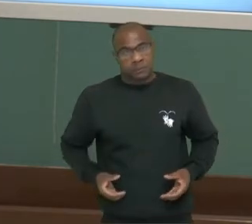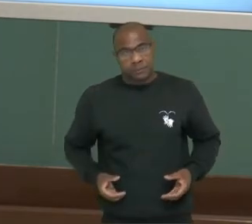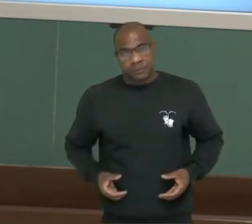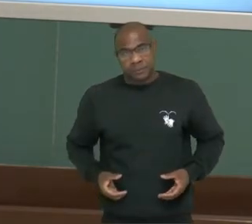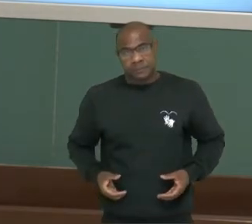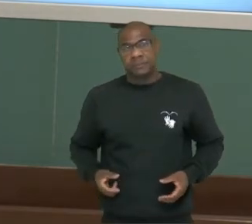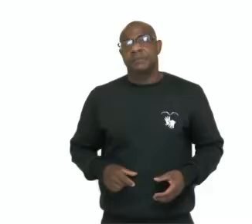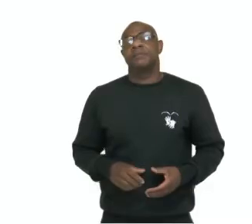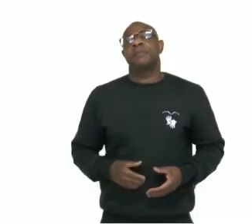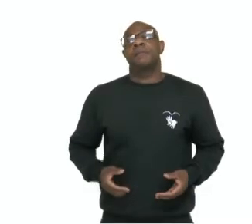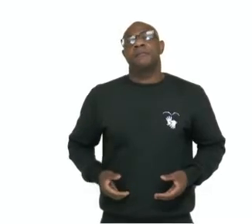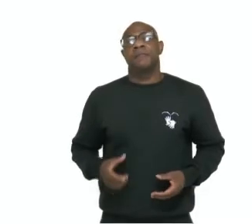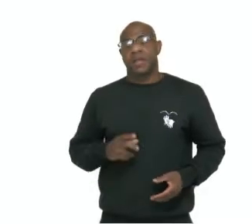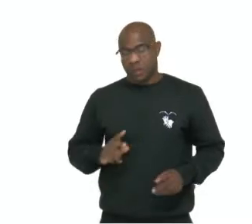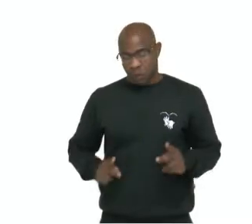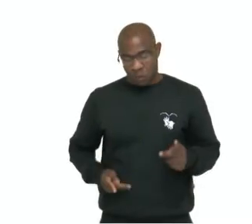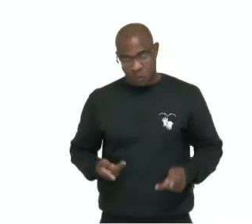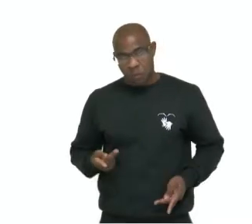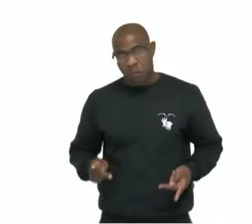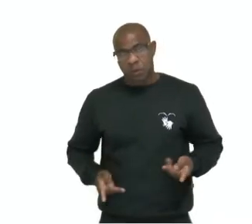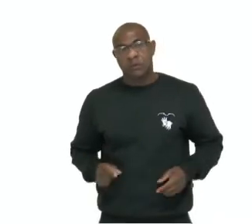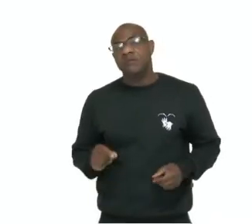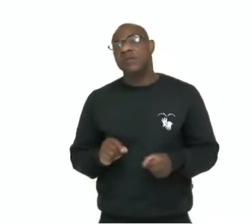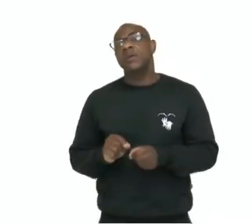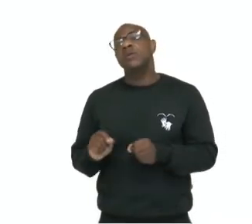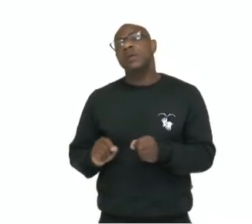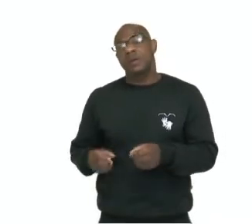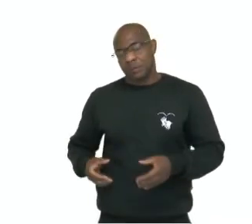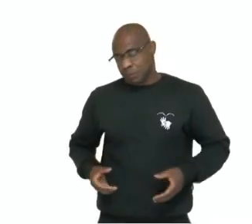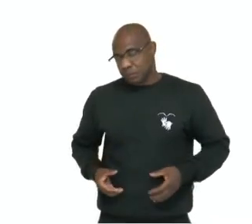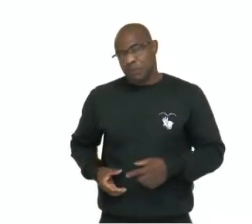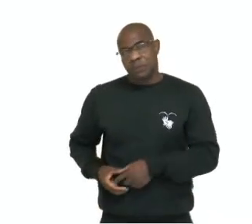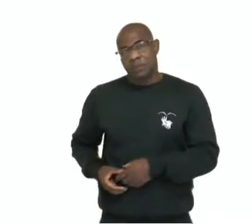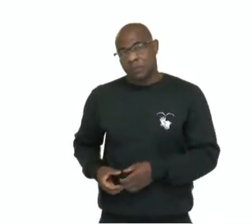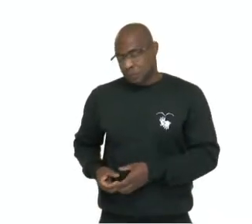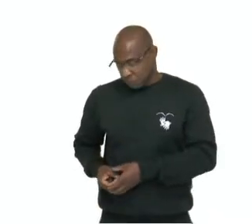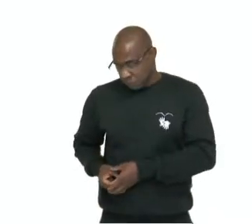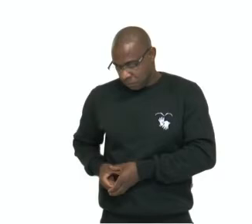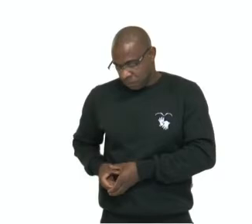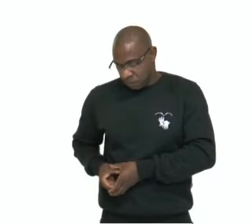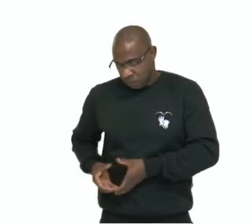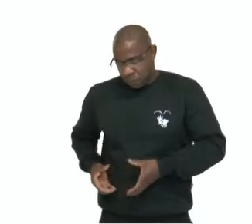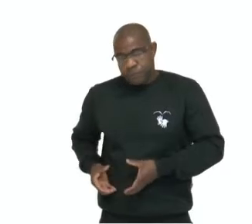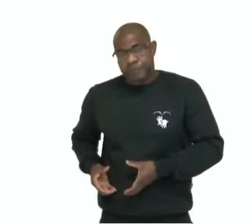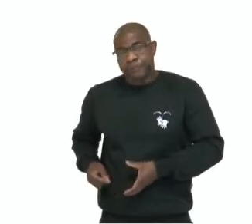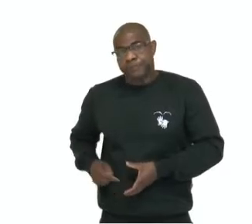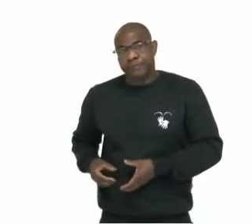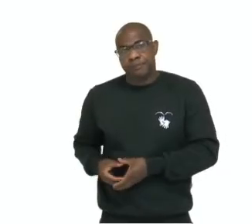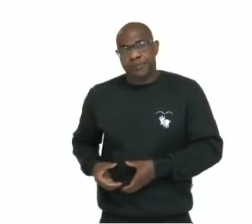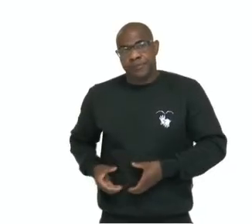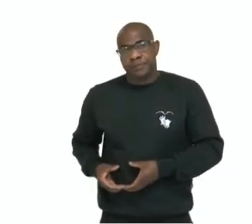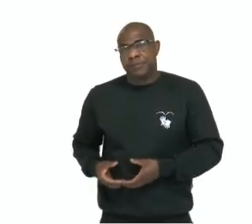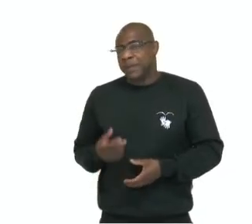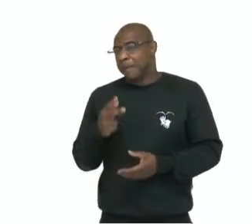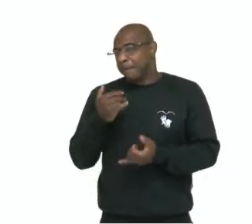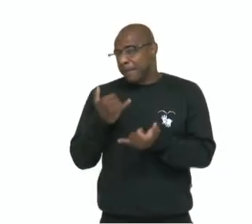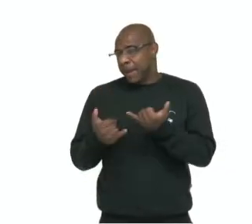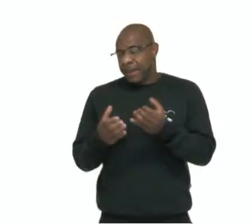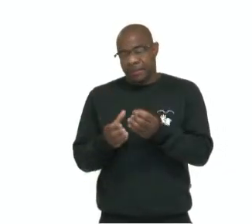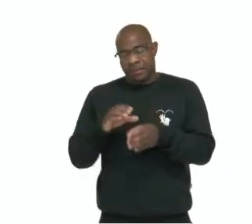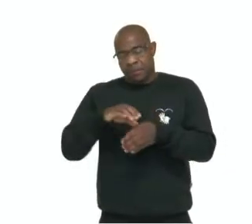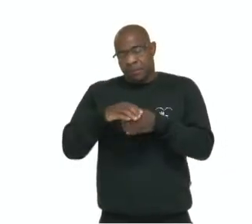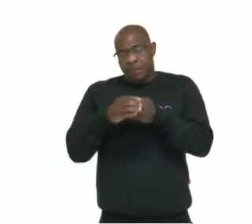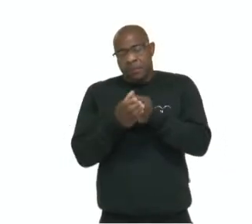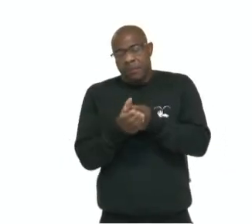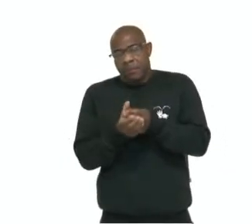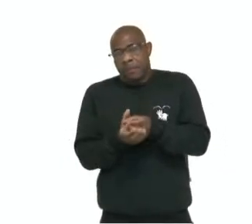que é o hormônio luteinizante. O que ele faz? Ele rompe esse folículo, que é como se fosse uma bolsinha, e libera